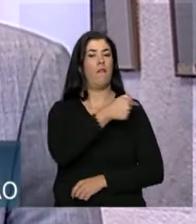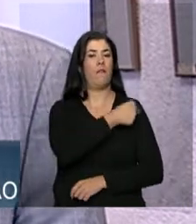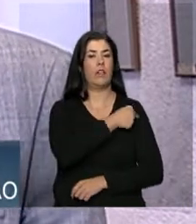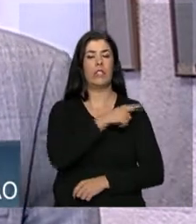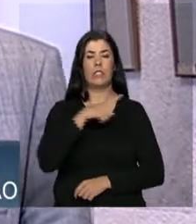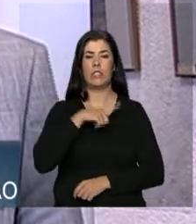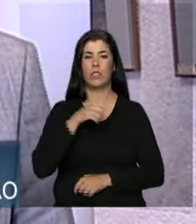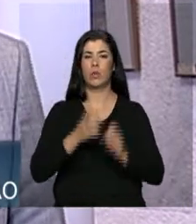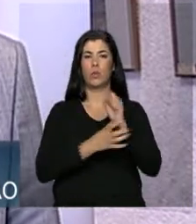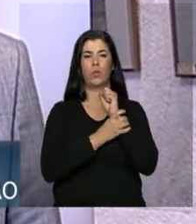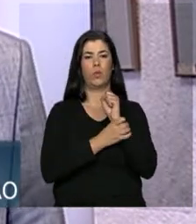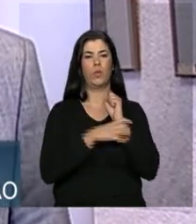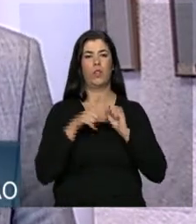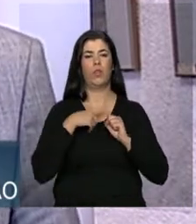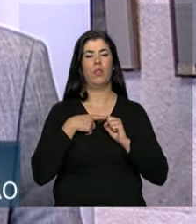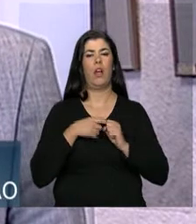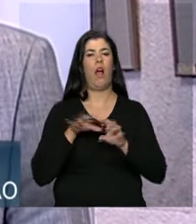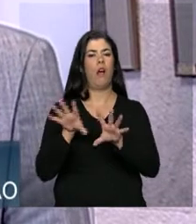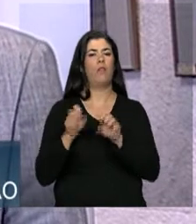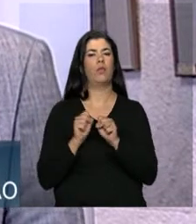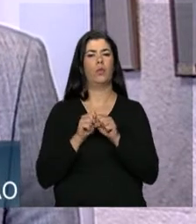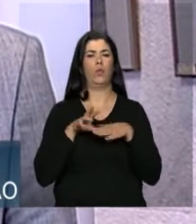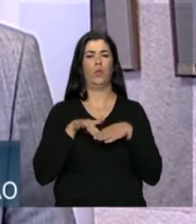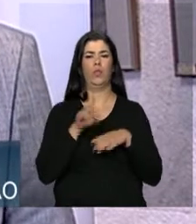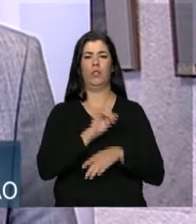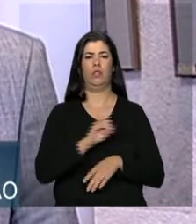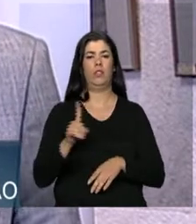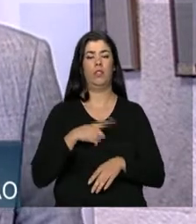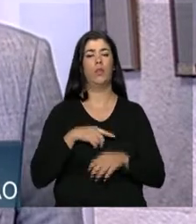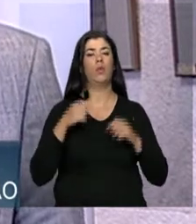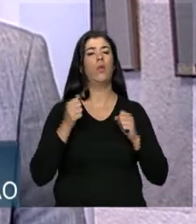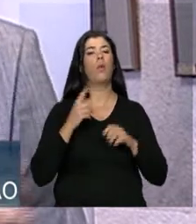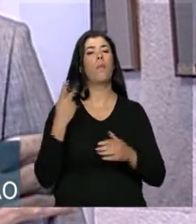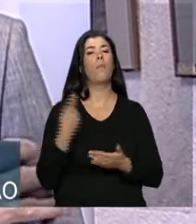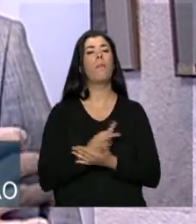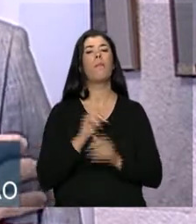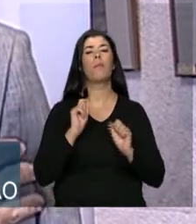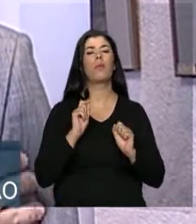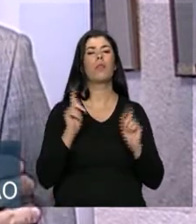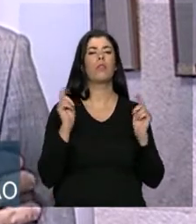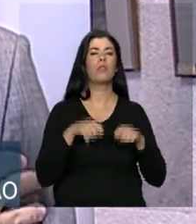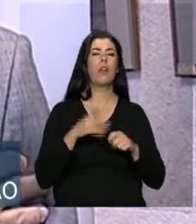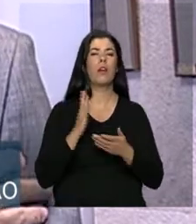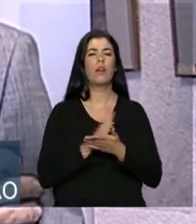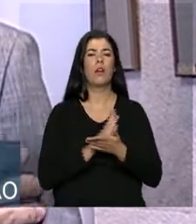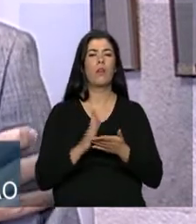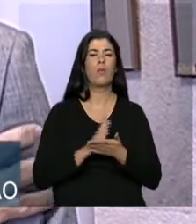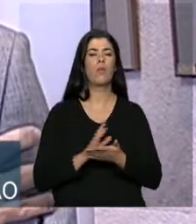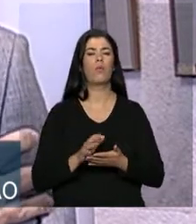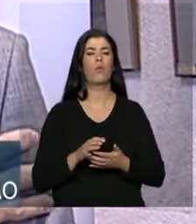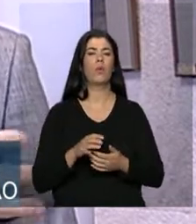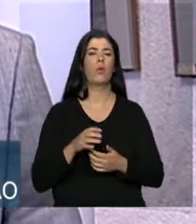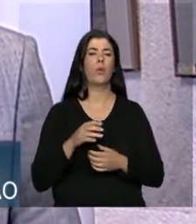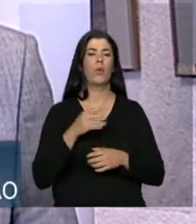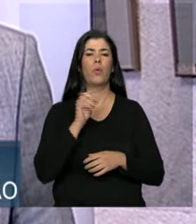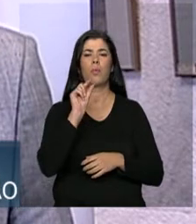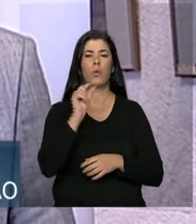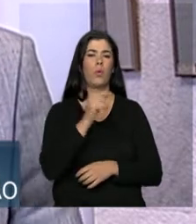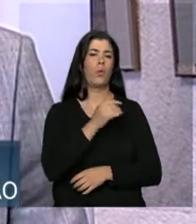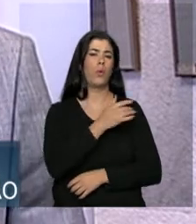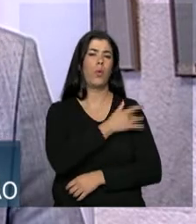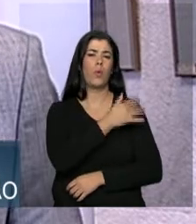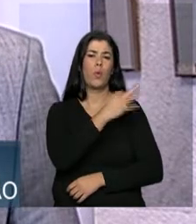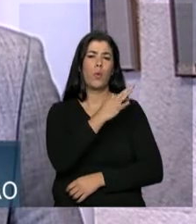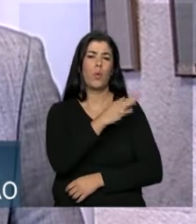ela não transmite a doença, ela deve ser tomada. O máximo que pode acontecer são algumas reações locais, um pouco de dor, mas